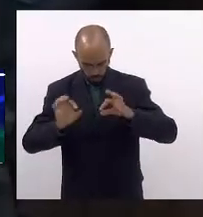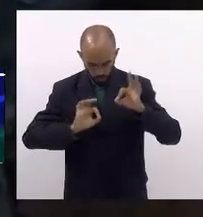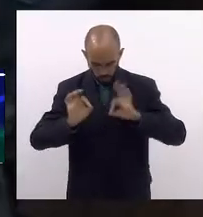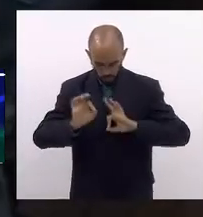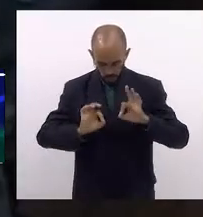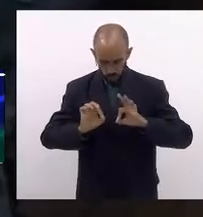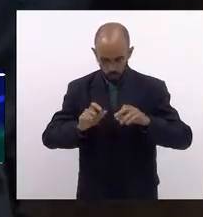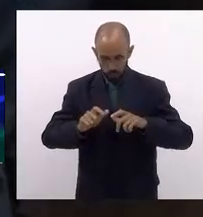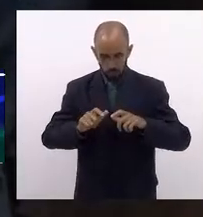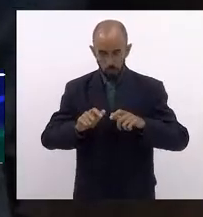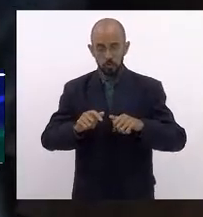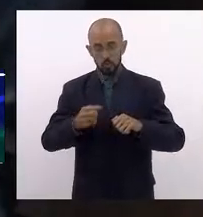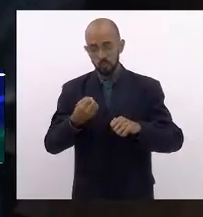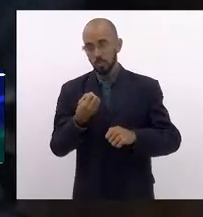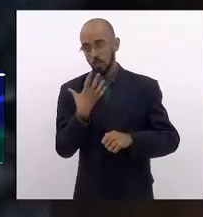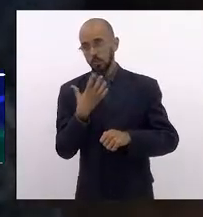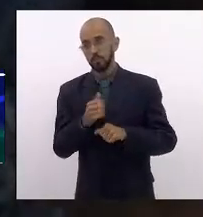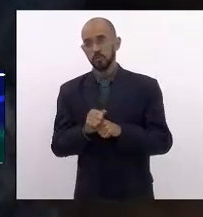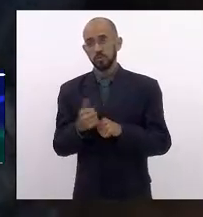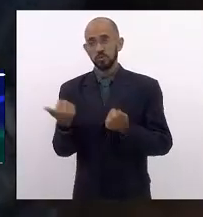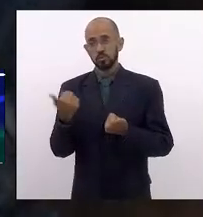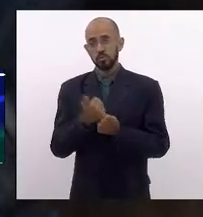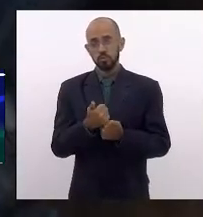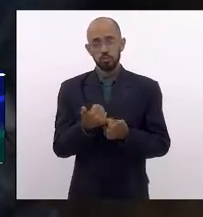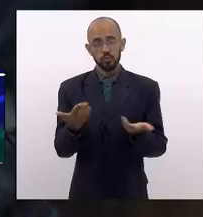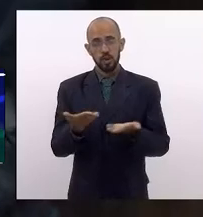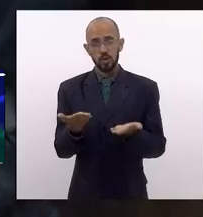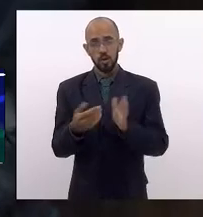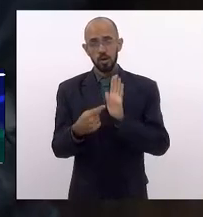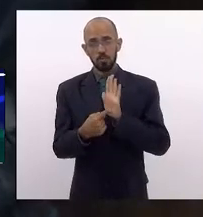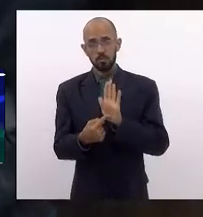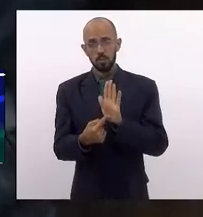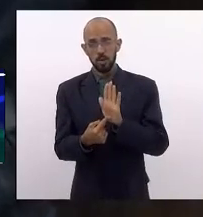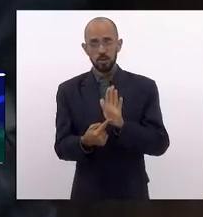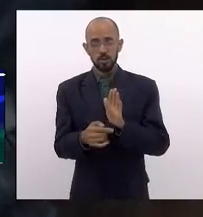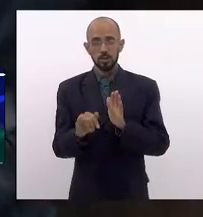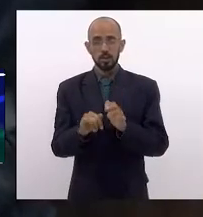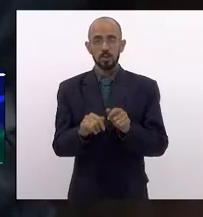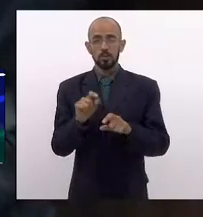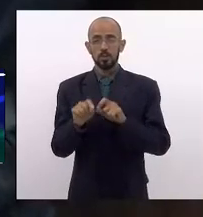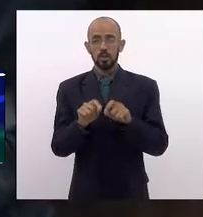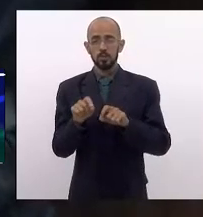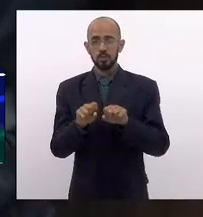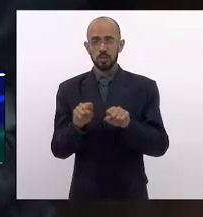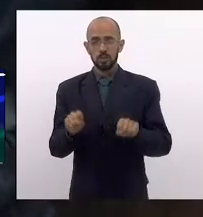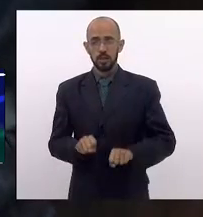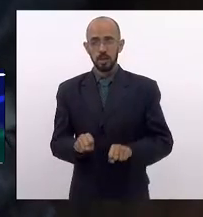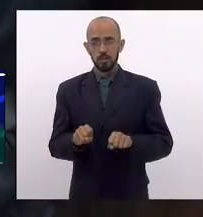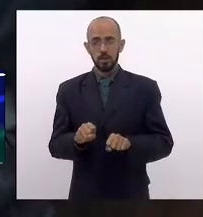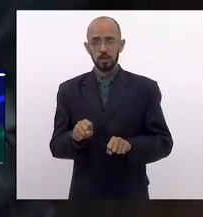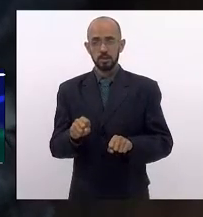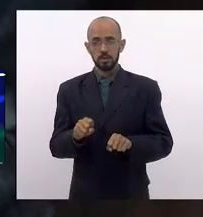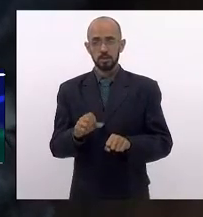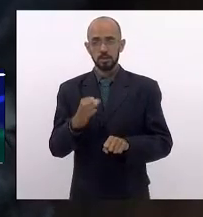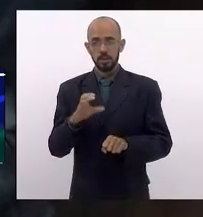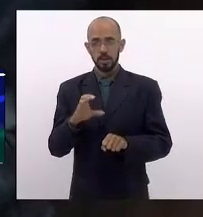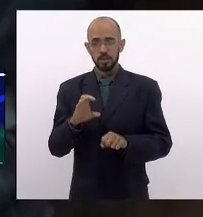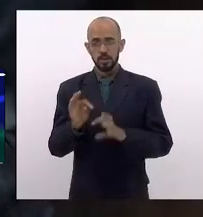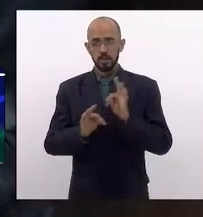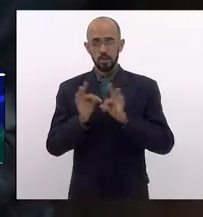que agora o substitutivo a ponta André para a instituição do Rio de Janeiro de um sistema estado a Ciência Tecnologia e